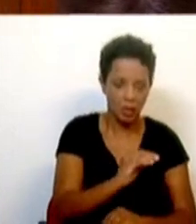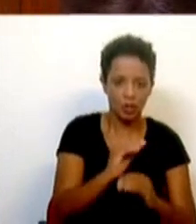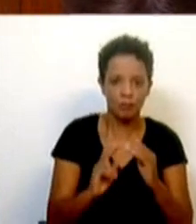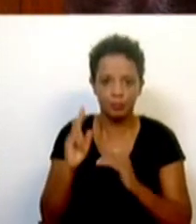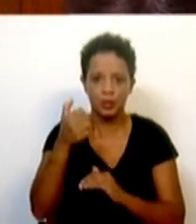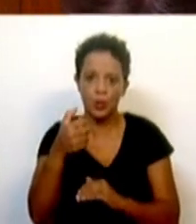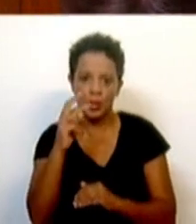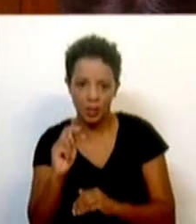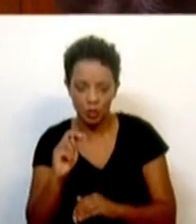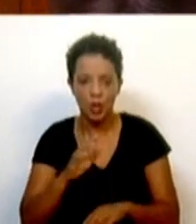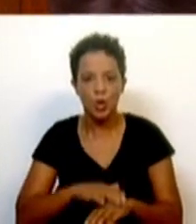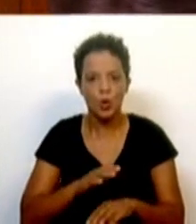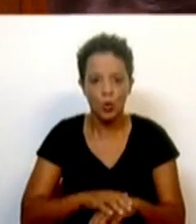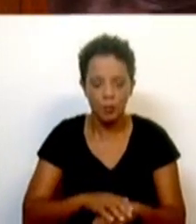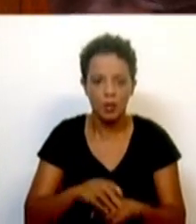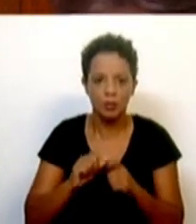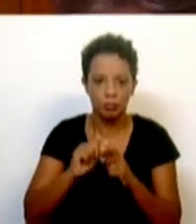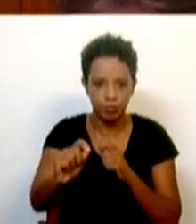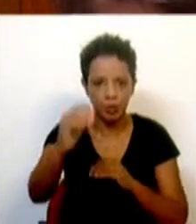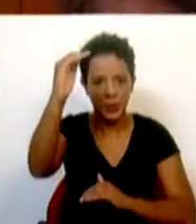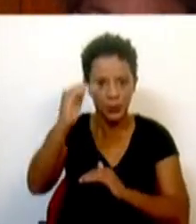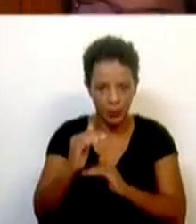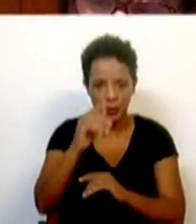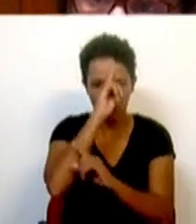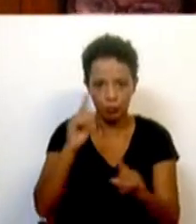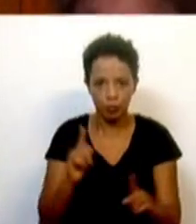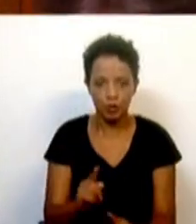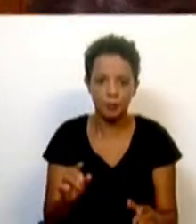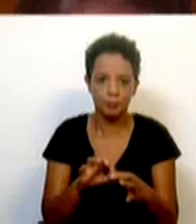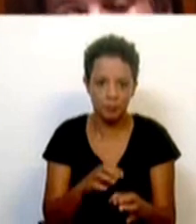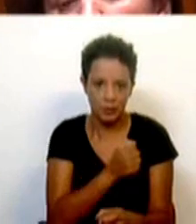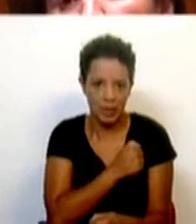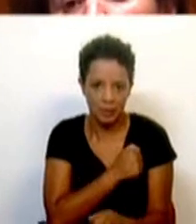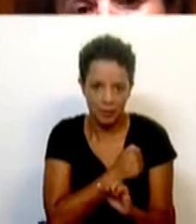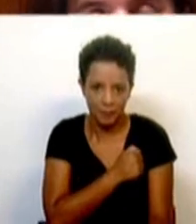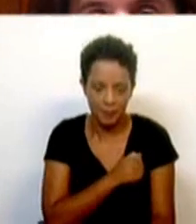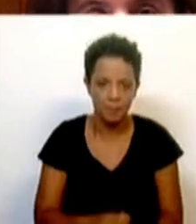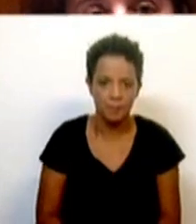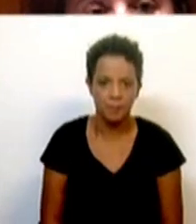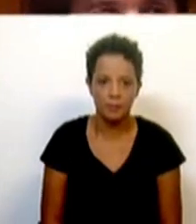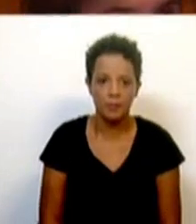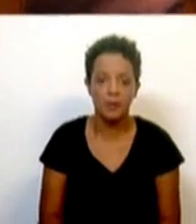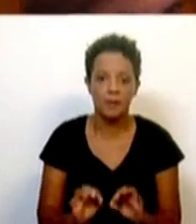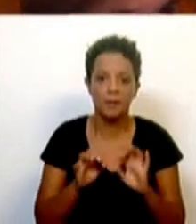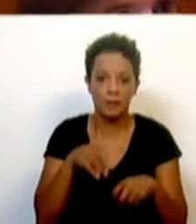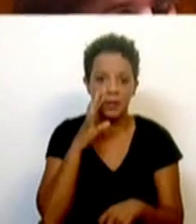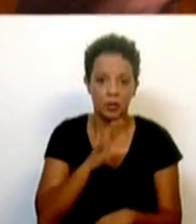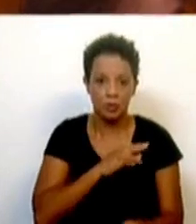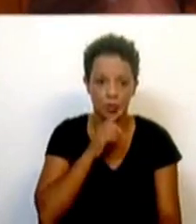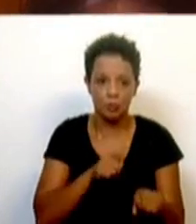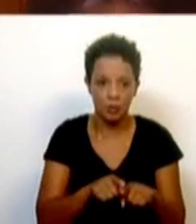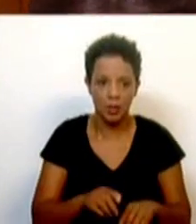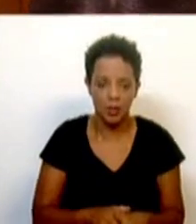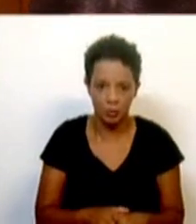53 para diminuir a distância em que os professores estão relativamente à sua habitação. E por fim, Sr.